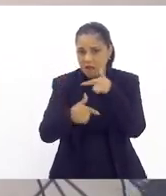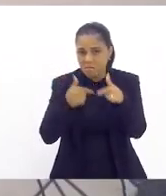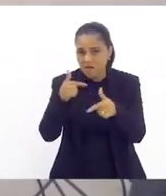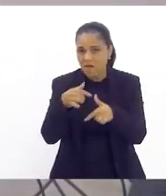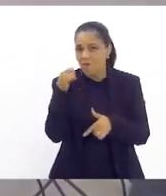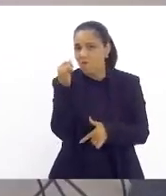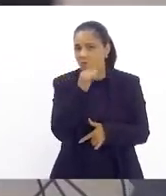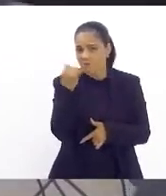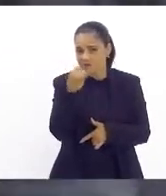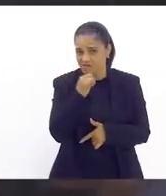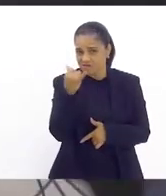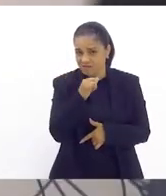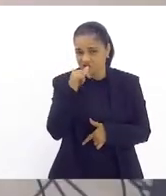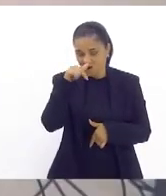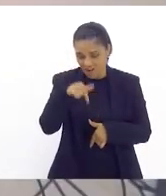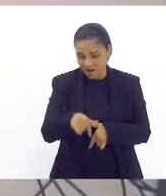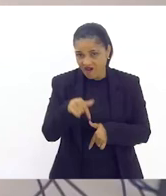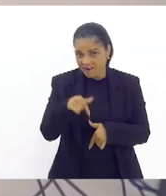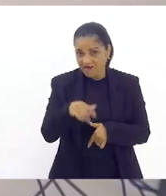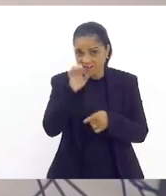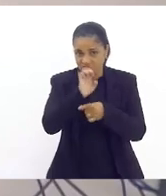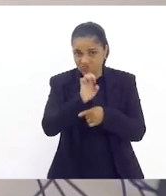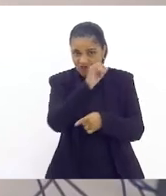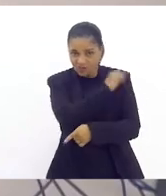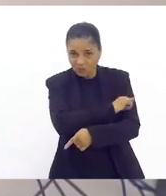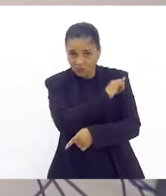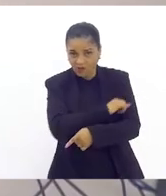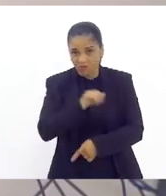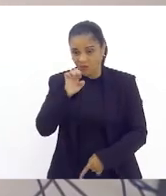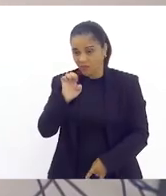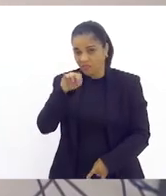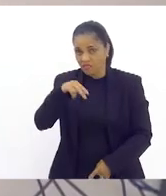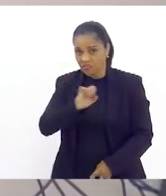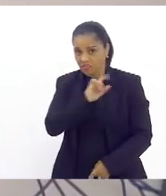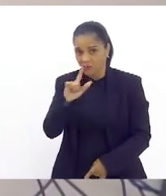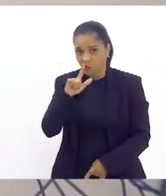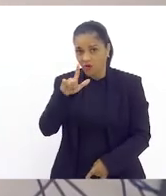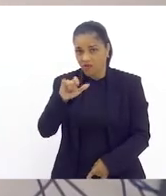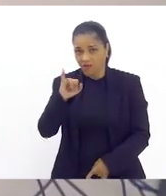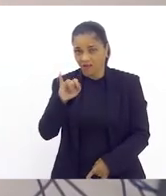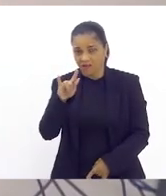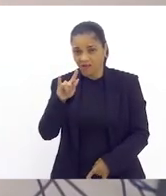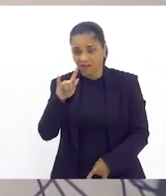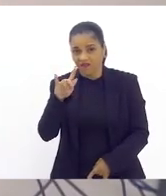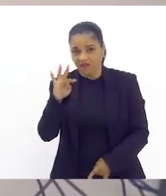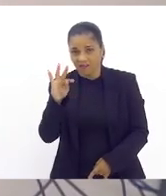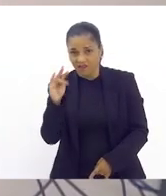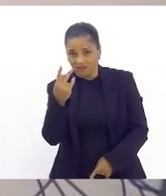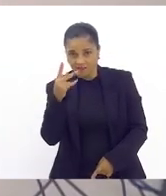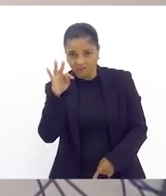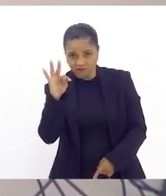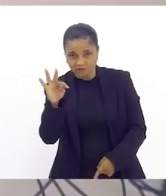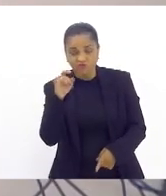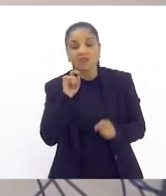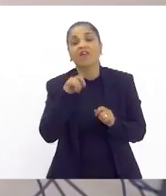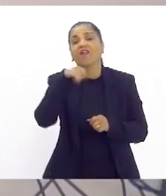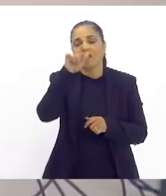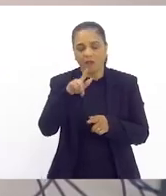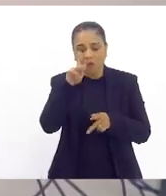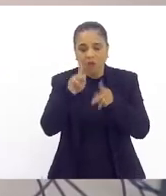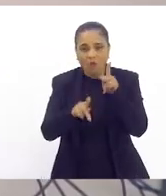de energia elétrica aqui no estado do Rio de Janeiro a light a enel são as pessoas mais vulneráveis pessoas que estão